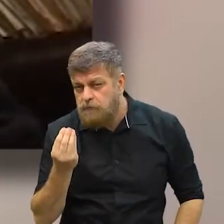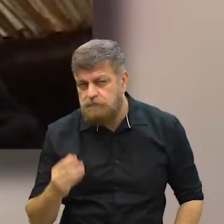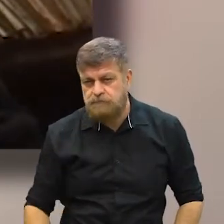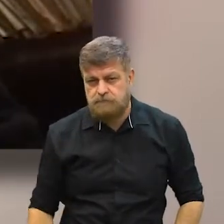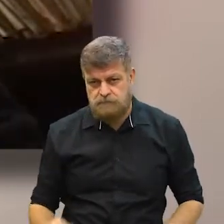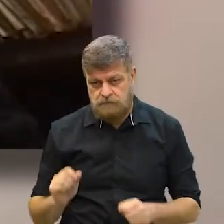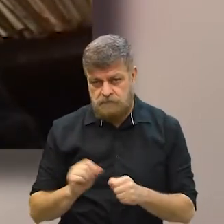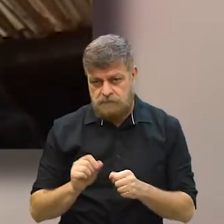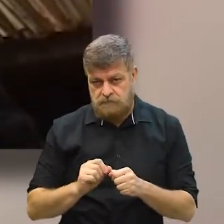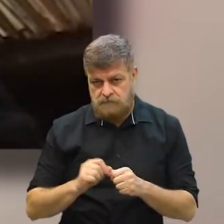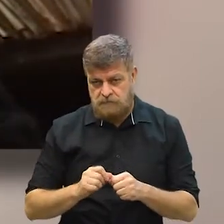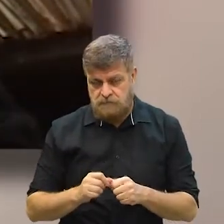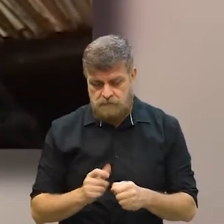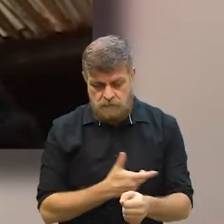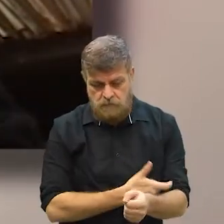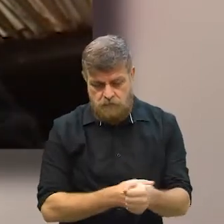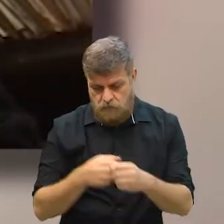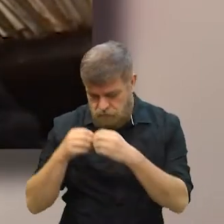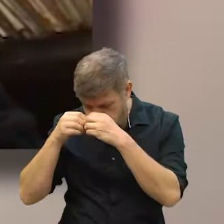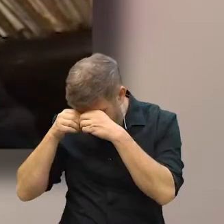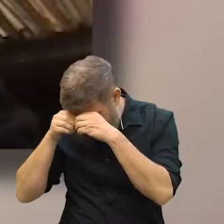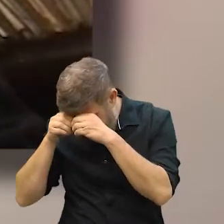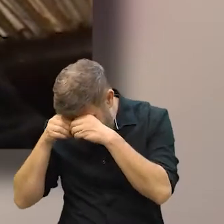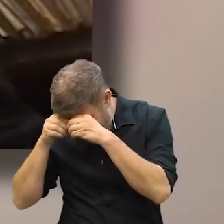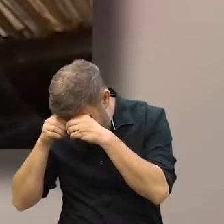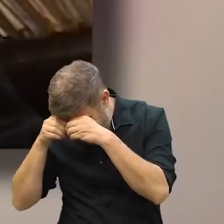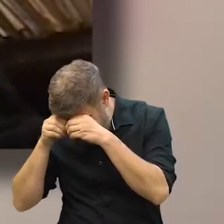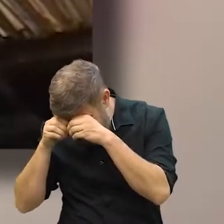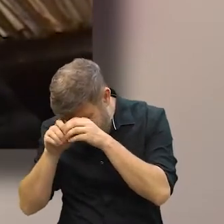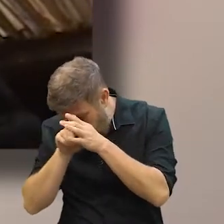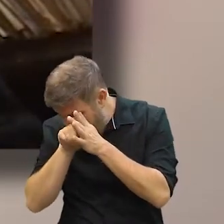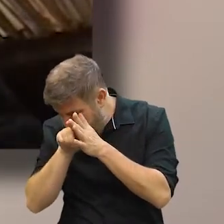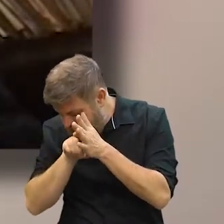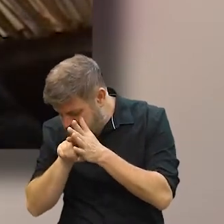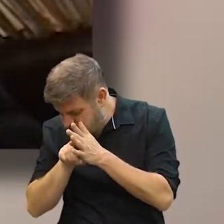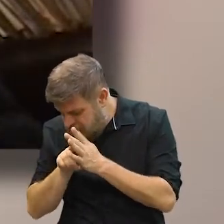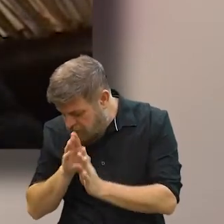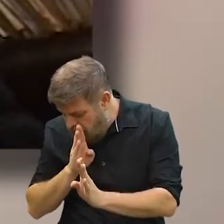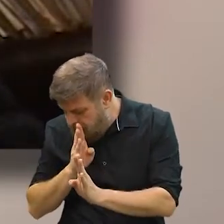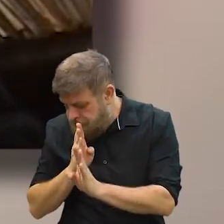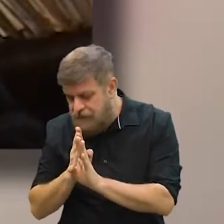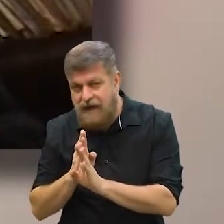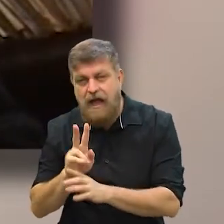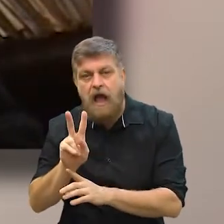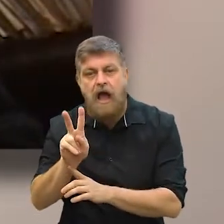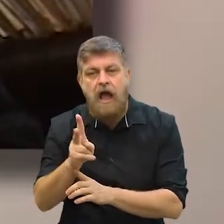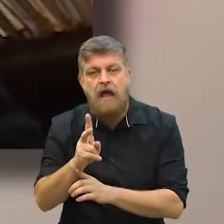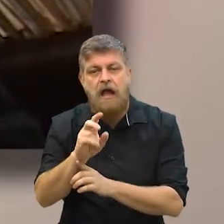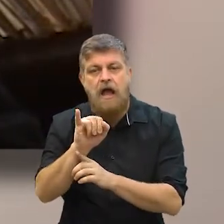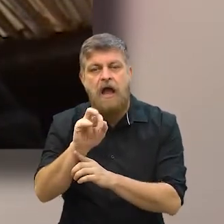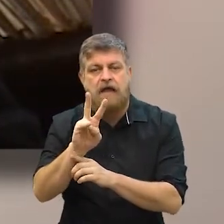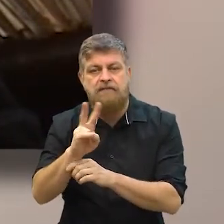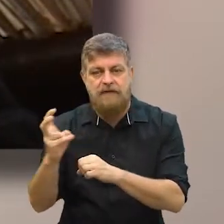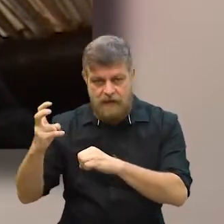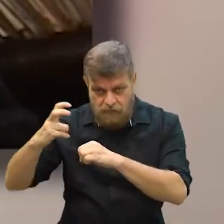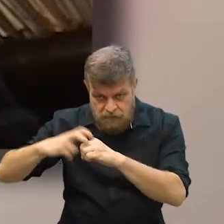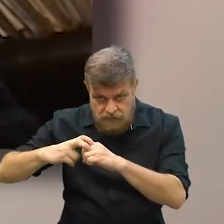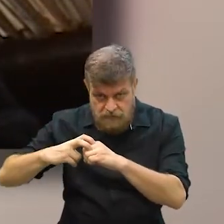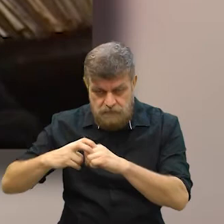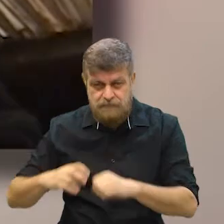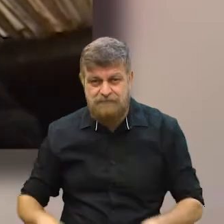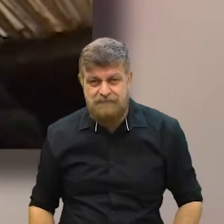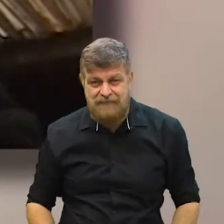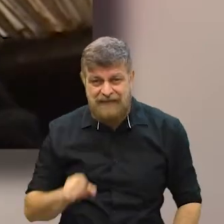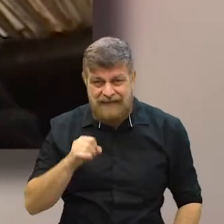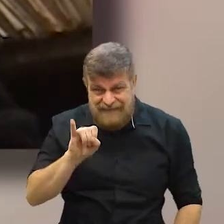através da sorologia, através da pesquisa da presença do HIV no seu organismo.